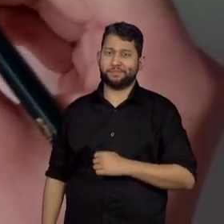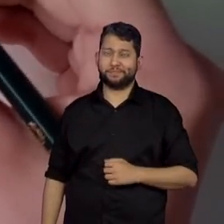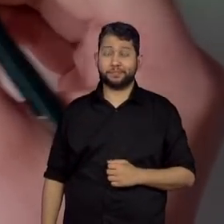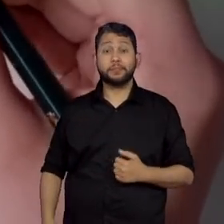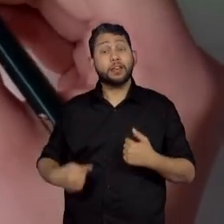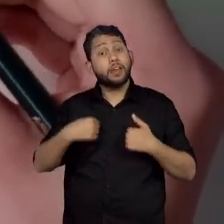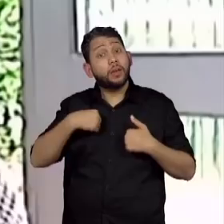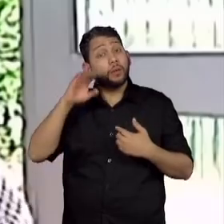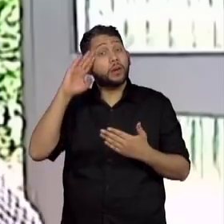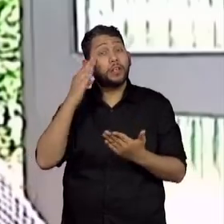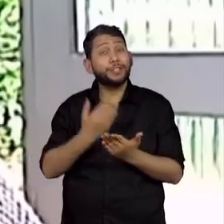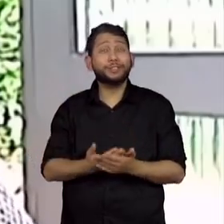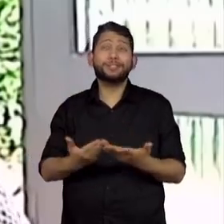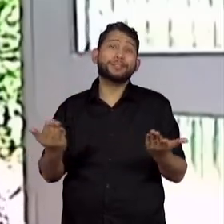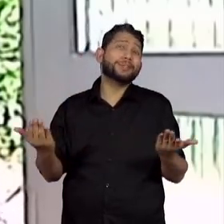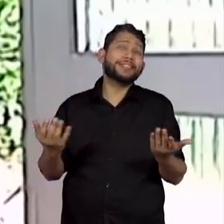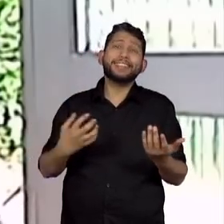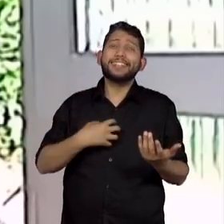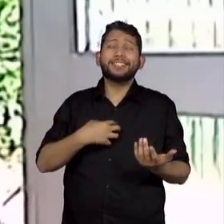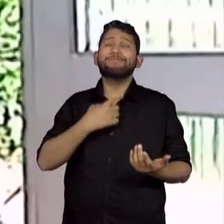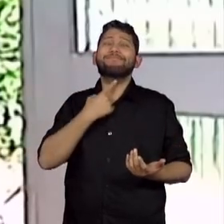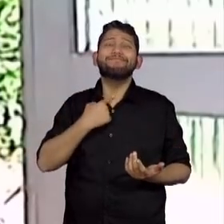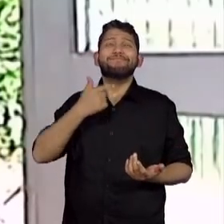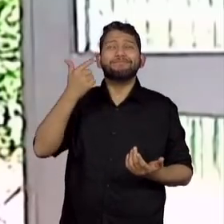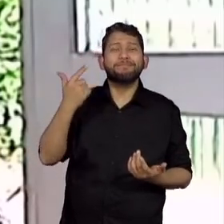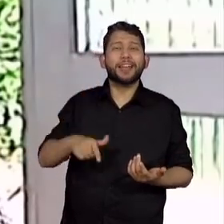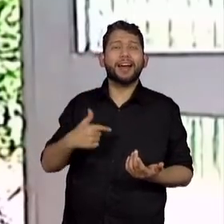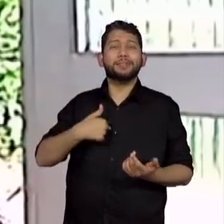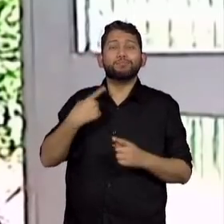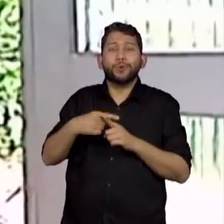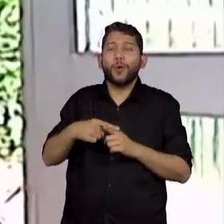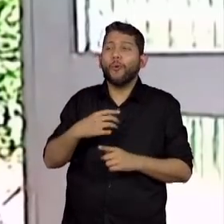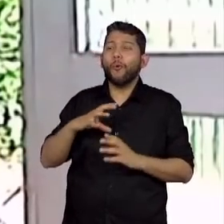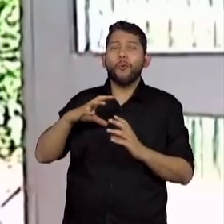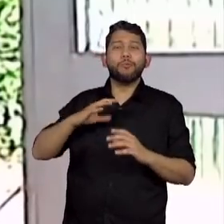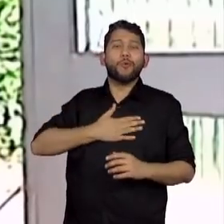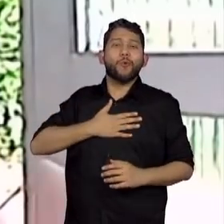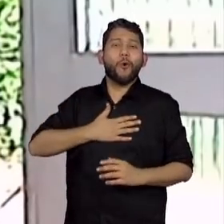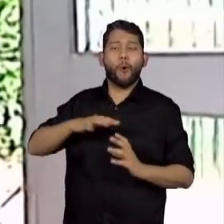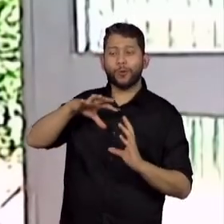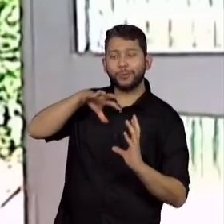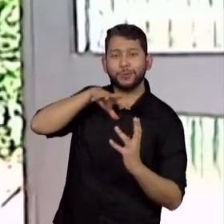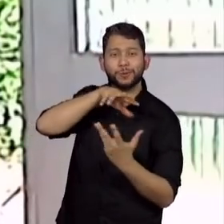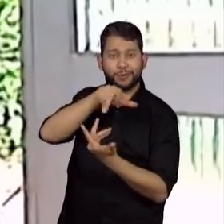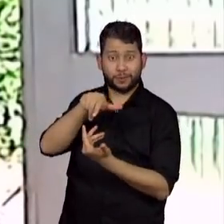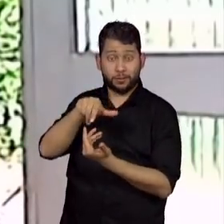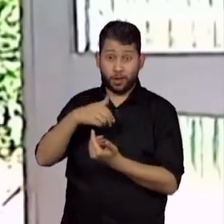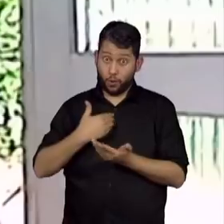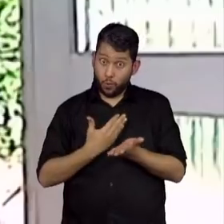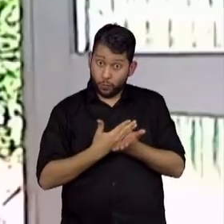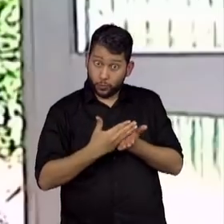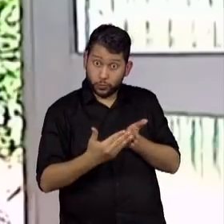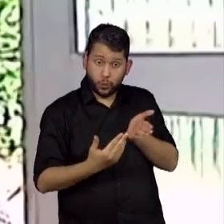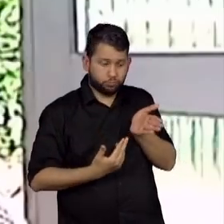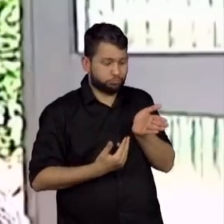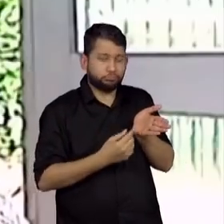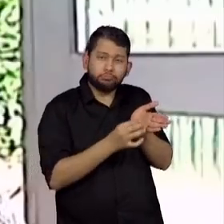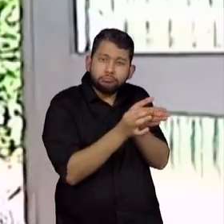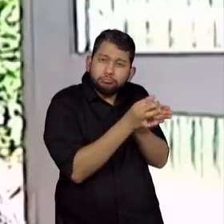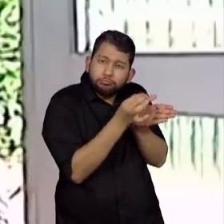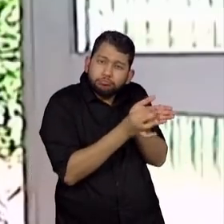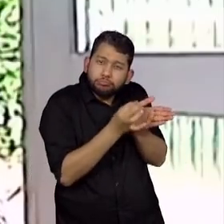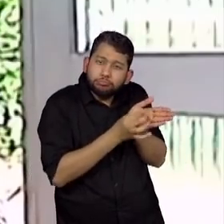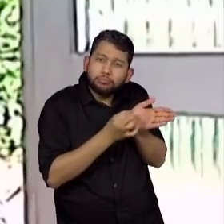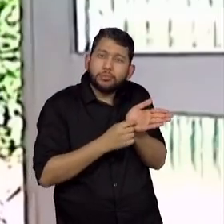Eu acredito que eu vou querer ir para a área de ornitologia, né? Por conta dos bordados, a gente acaba